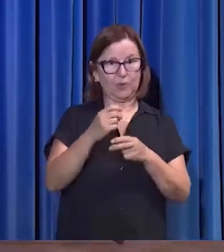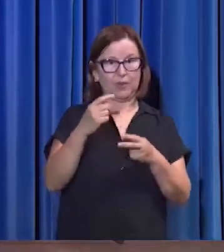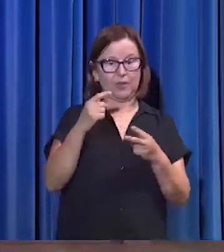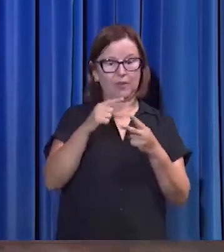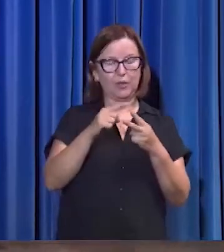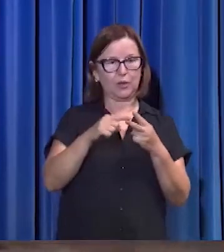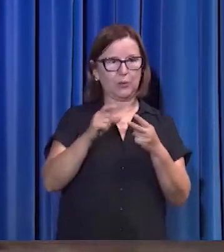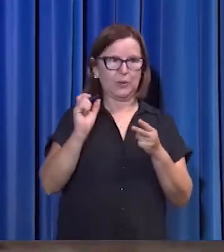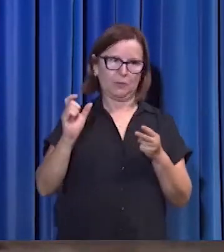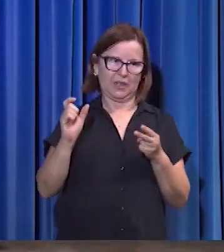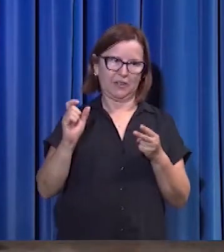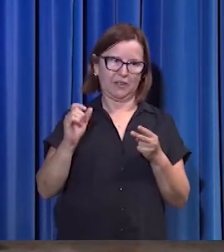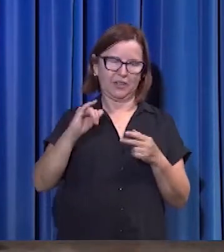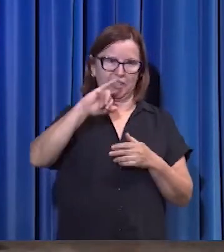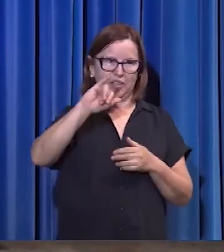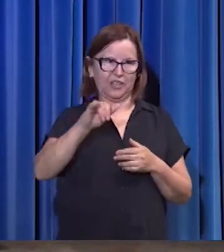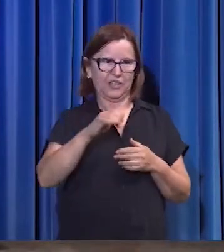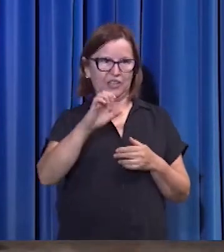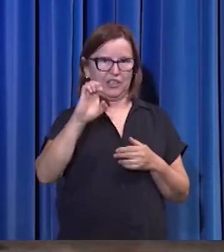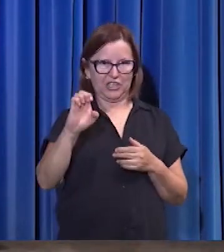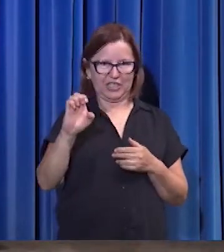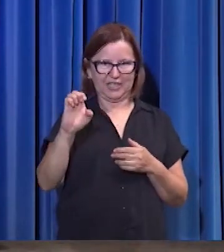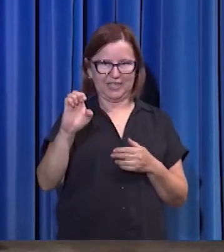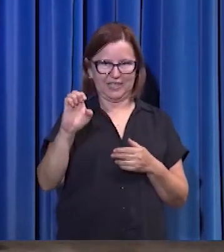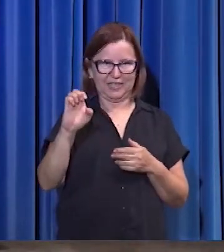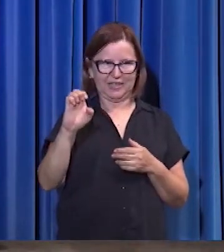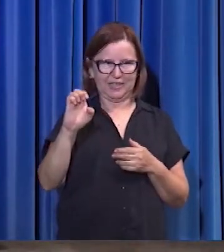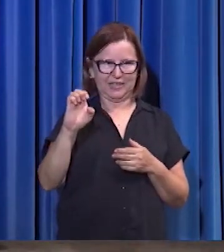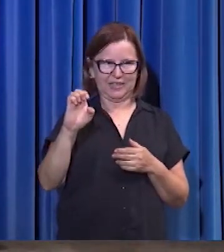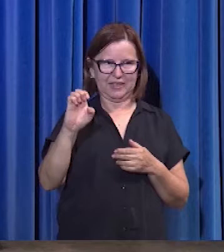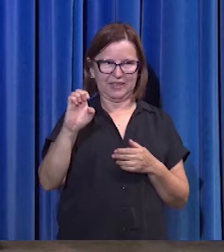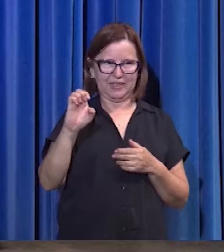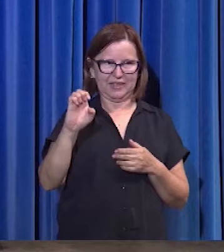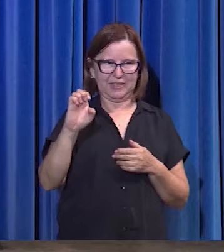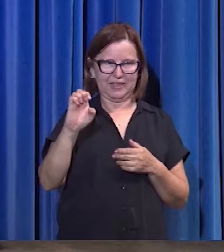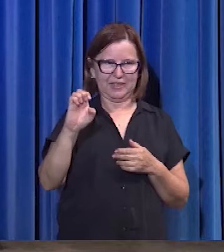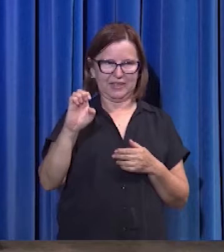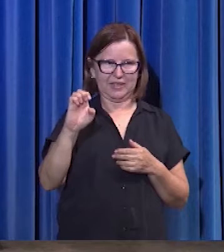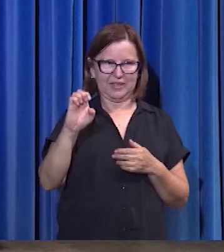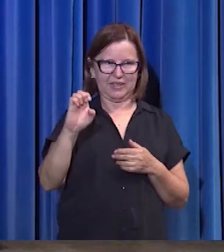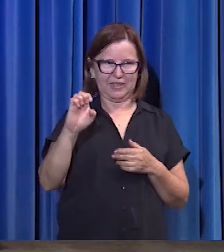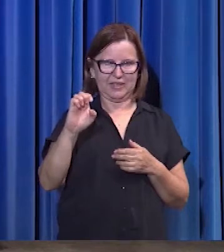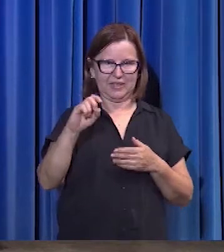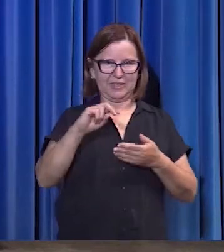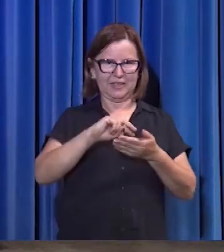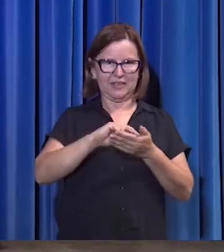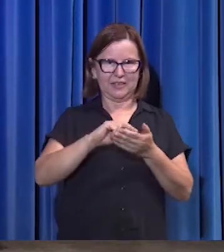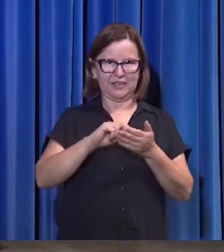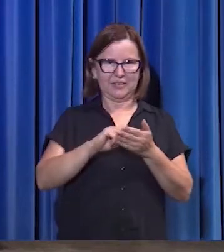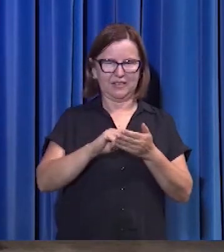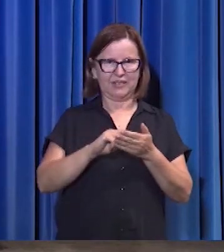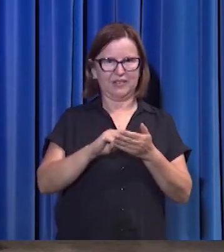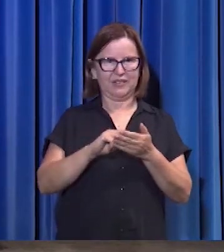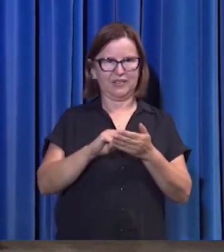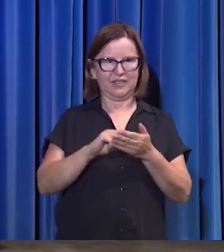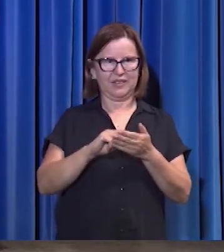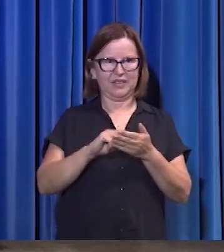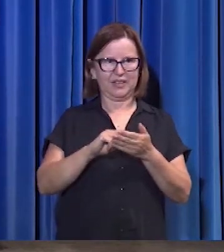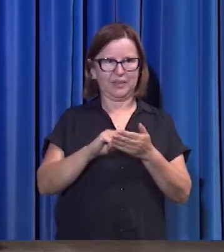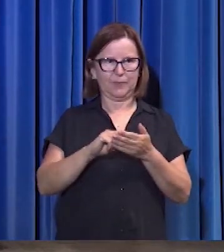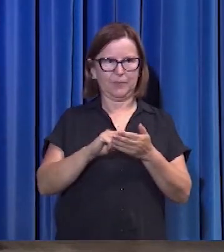sus. Jé é o apócope de